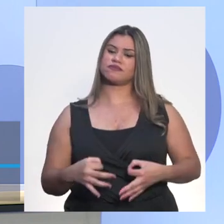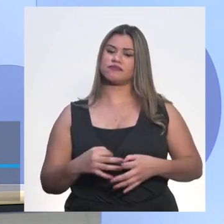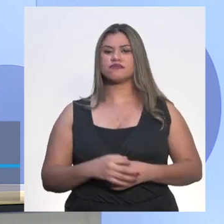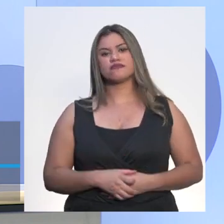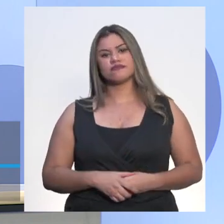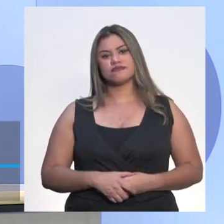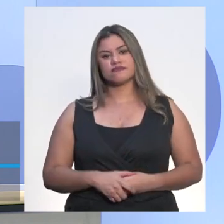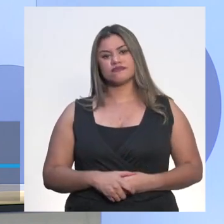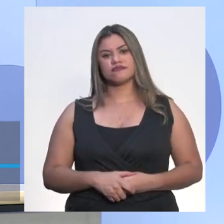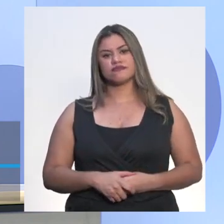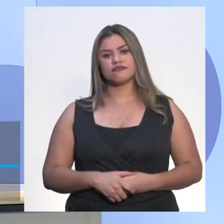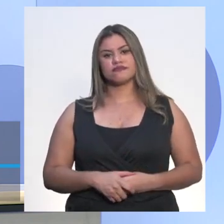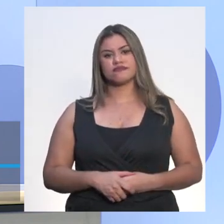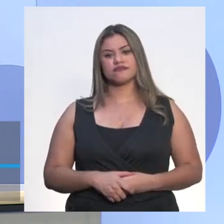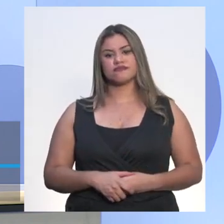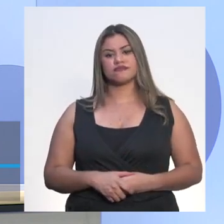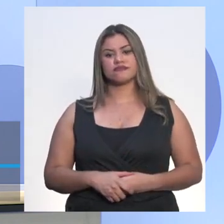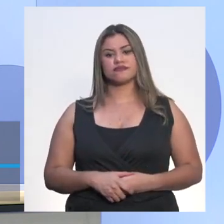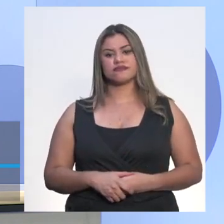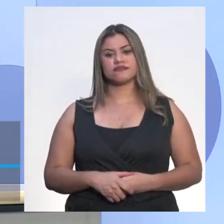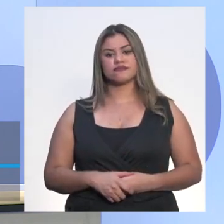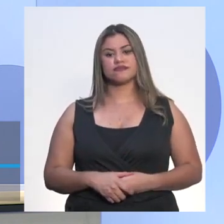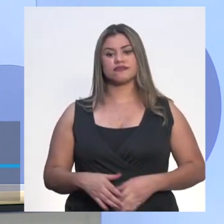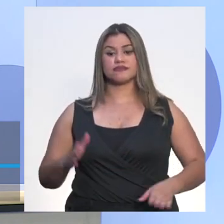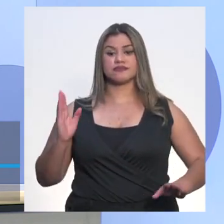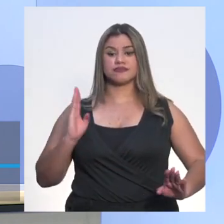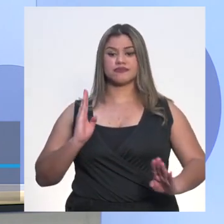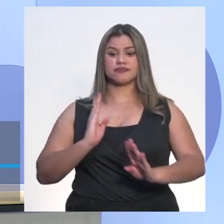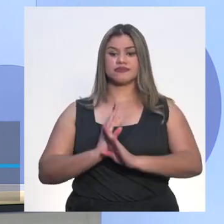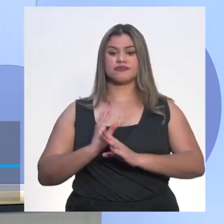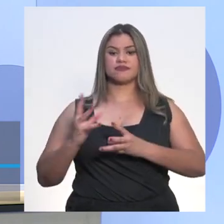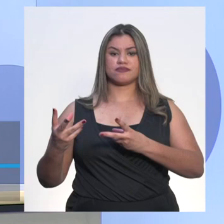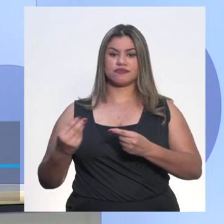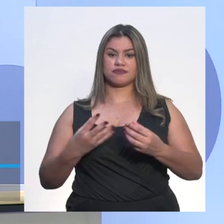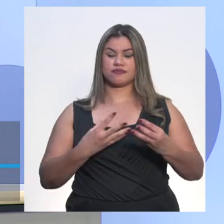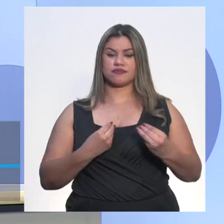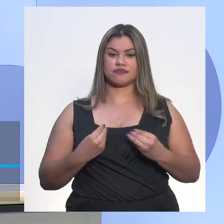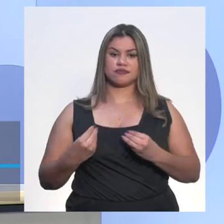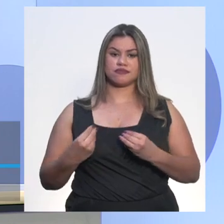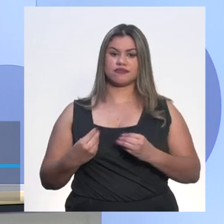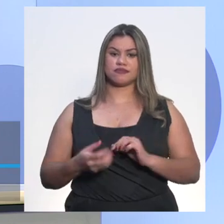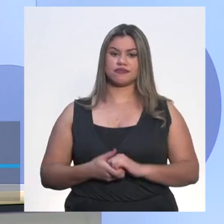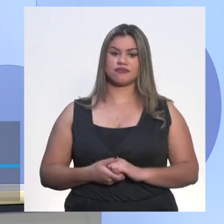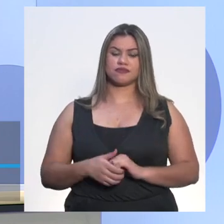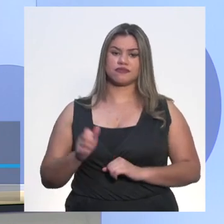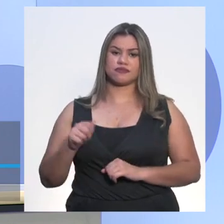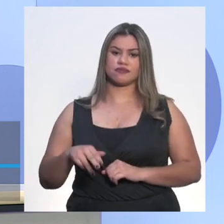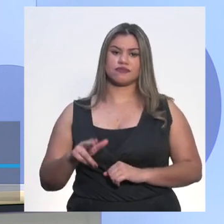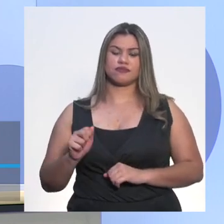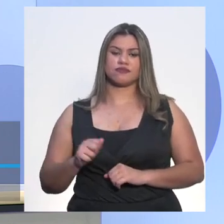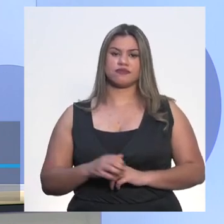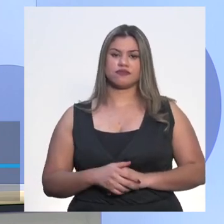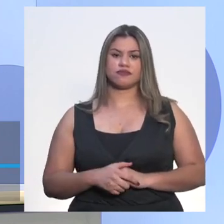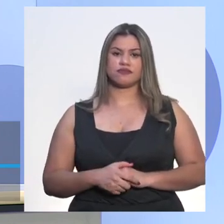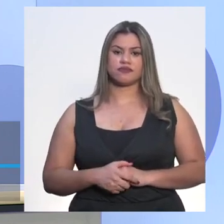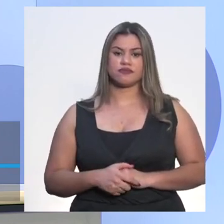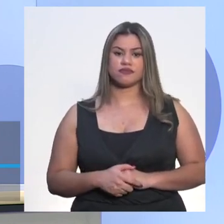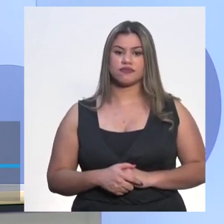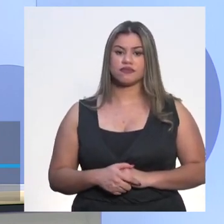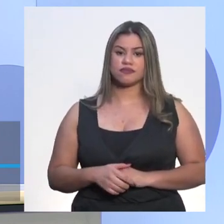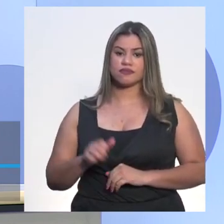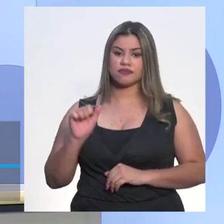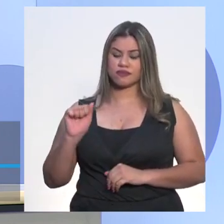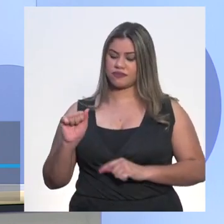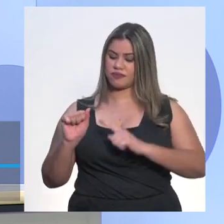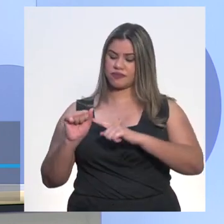Tá ótimo, né? Então, aí eu encontrei muitos aqui também, ó. Eu encontrei, ó, por exemplo, a Ana Beatriz. Ela colocou a A e